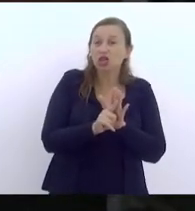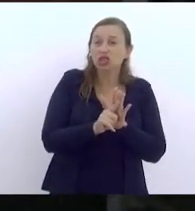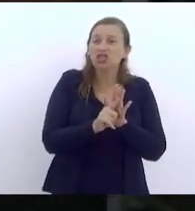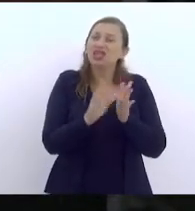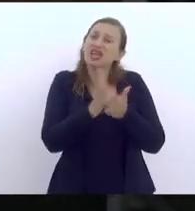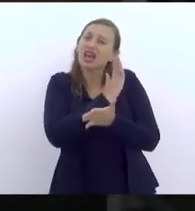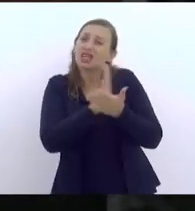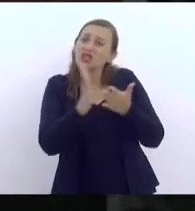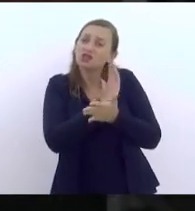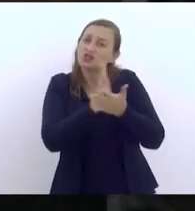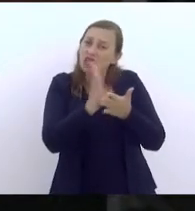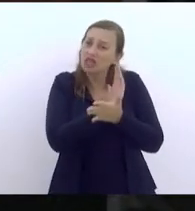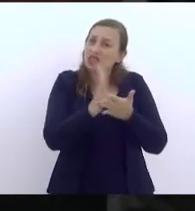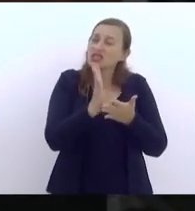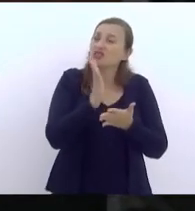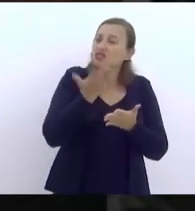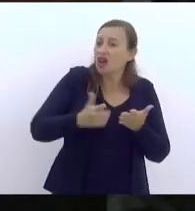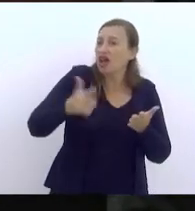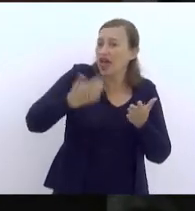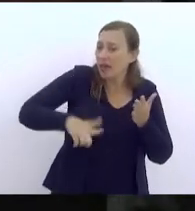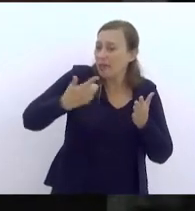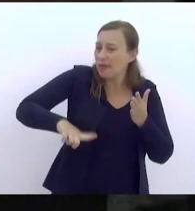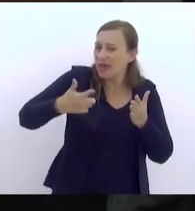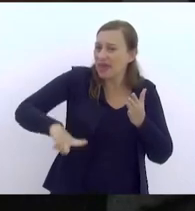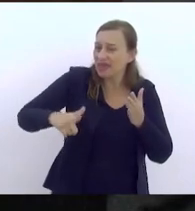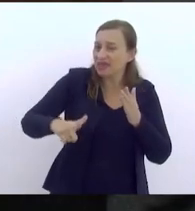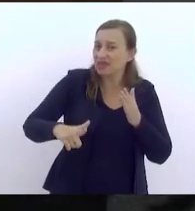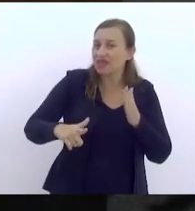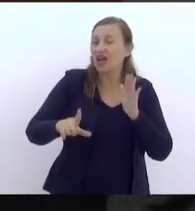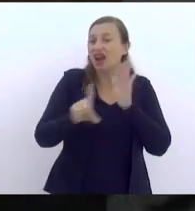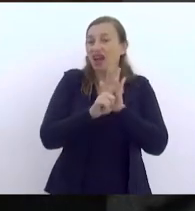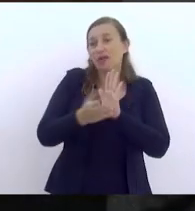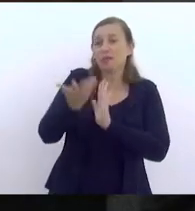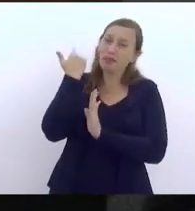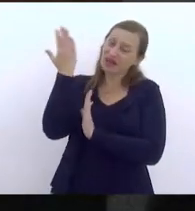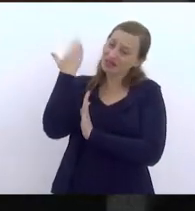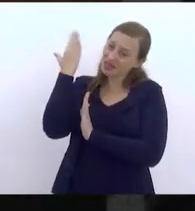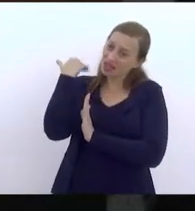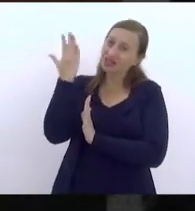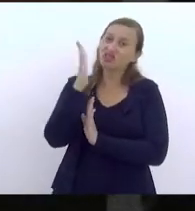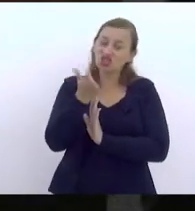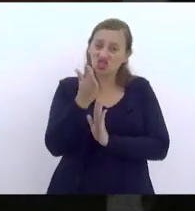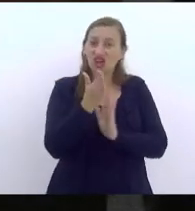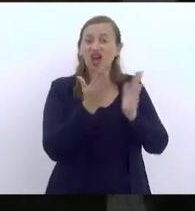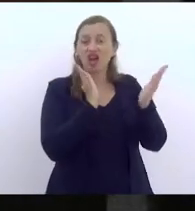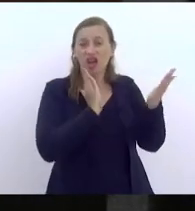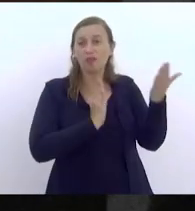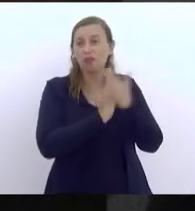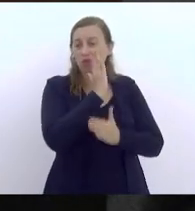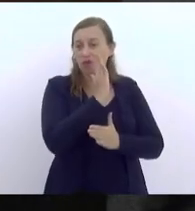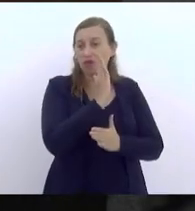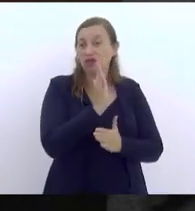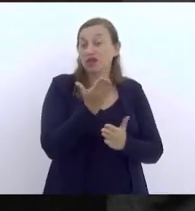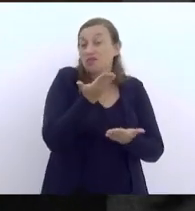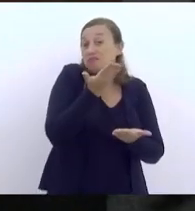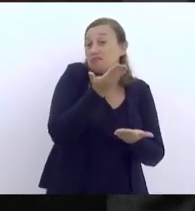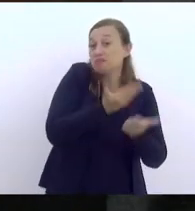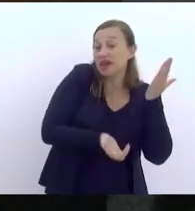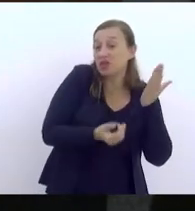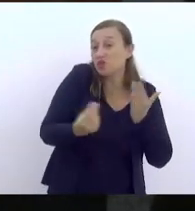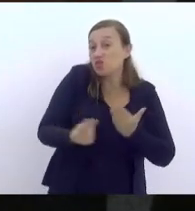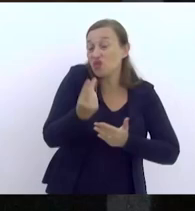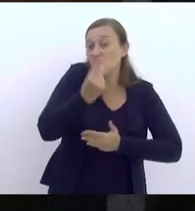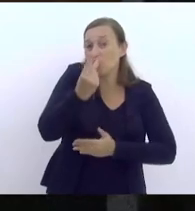muitas vezes repetem o tema de leis anteriores, que já estão em vigor, o que descredibiliza a